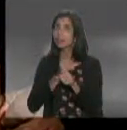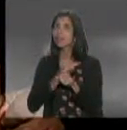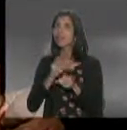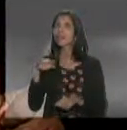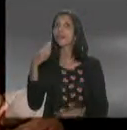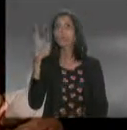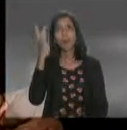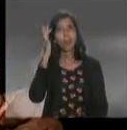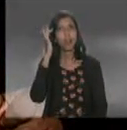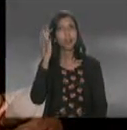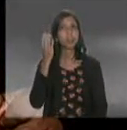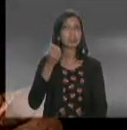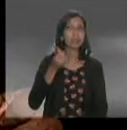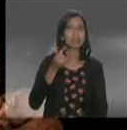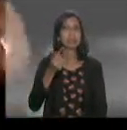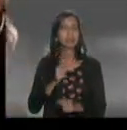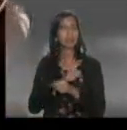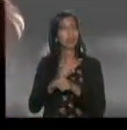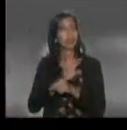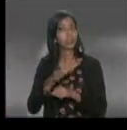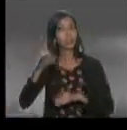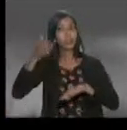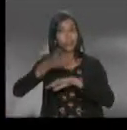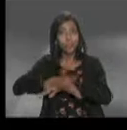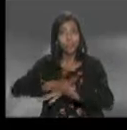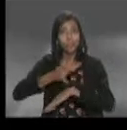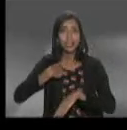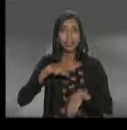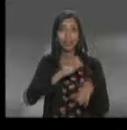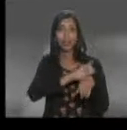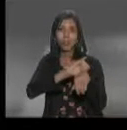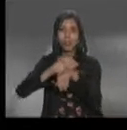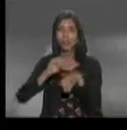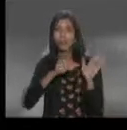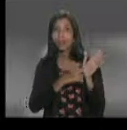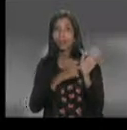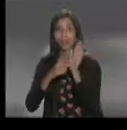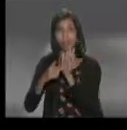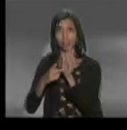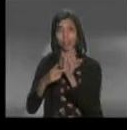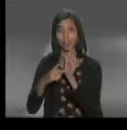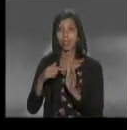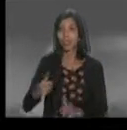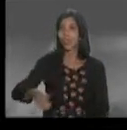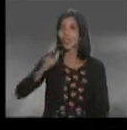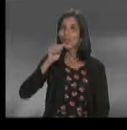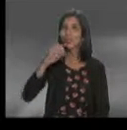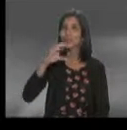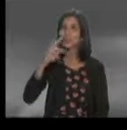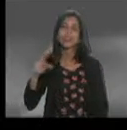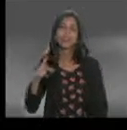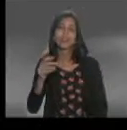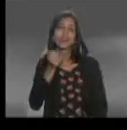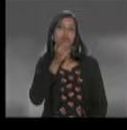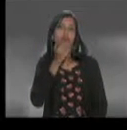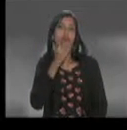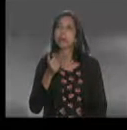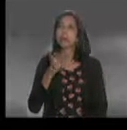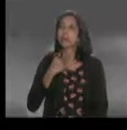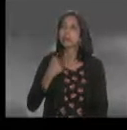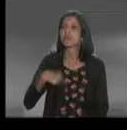eu acho. 6, 7 anos, que ele foi uma exposição minha. Ele só tomava cerveja. Ele sempre inventava uma desculpa,